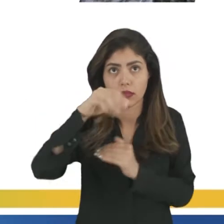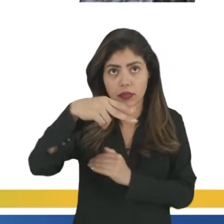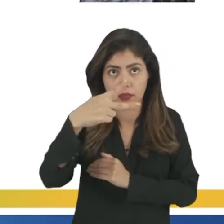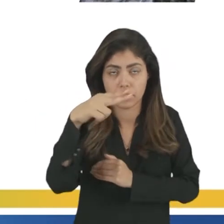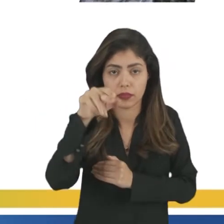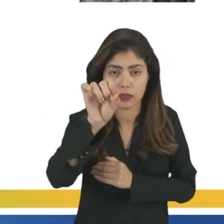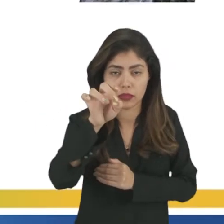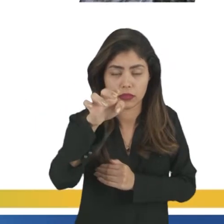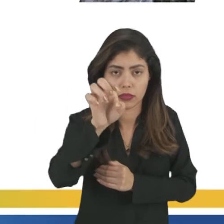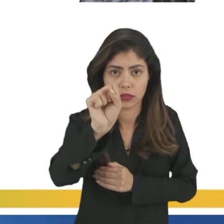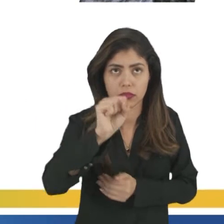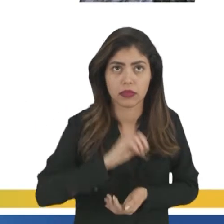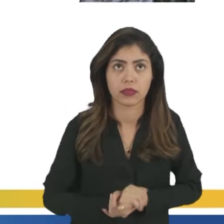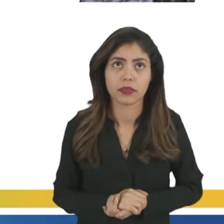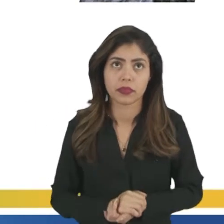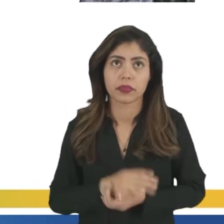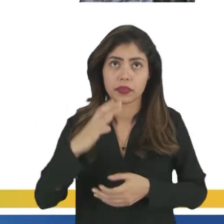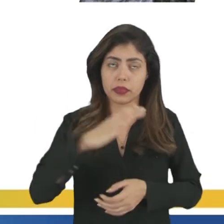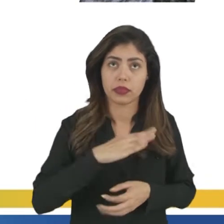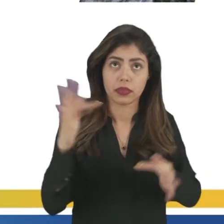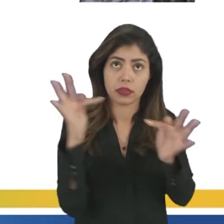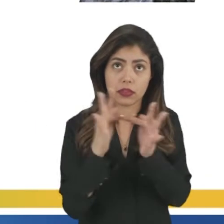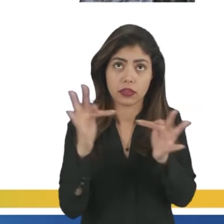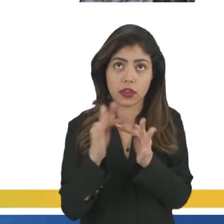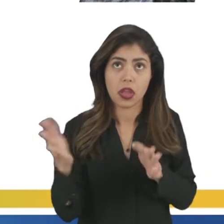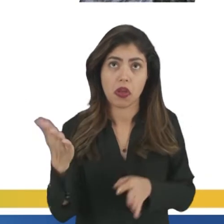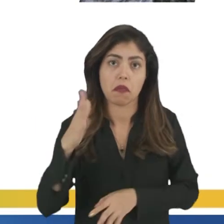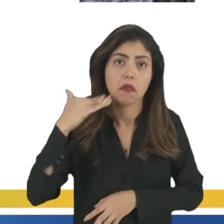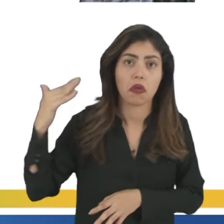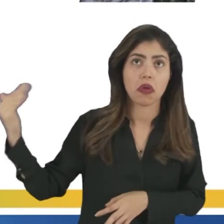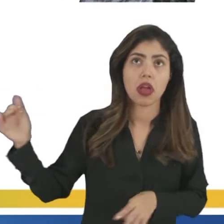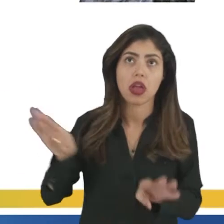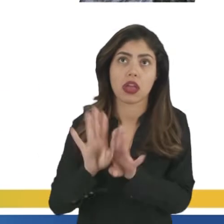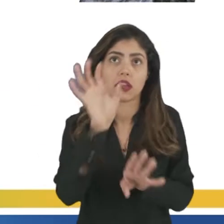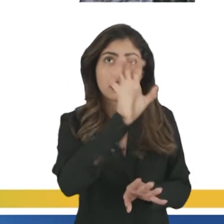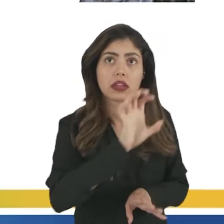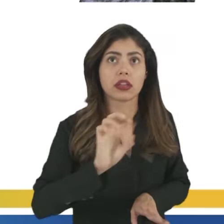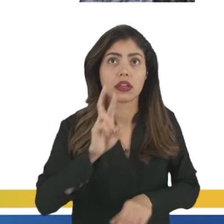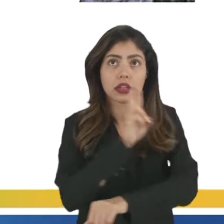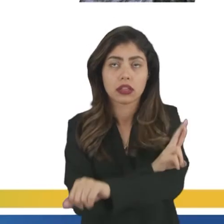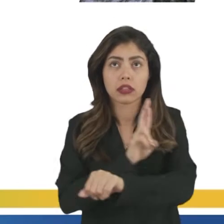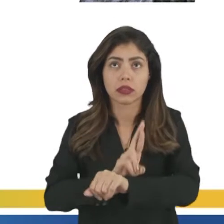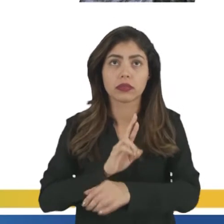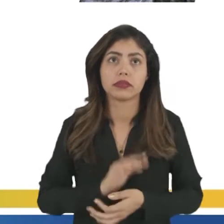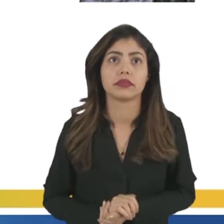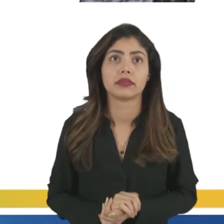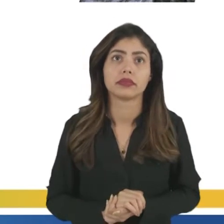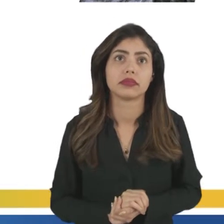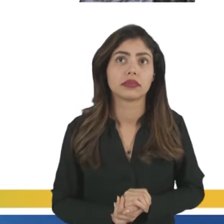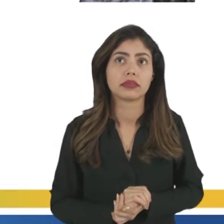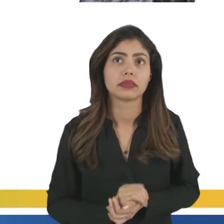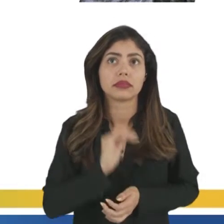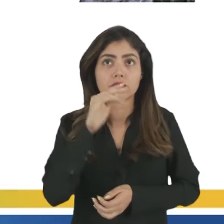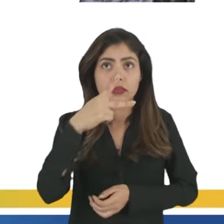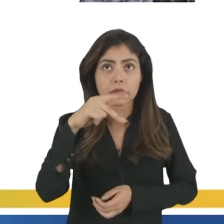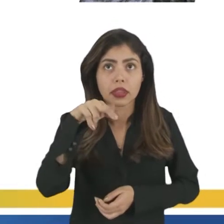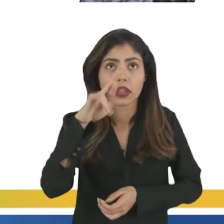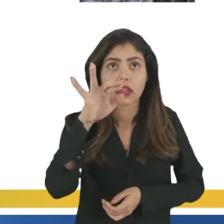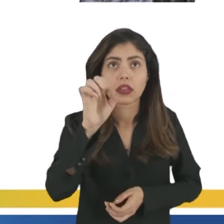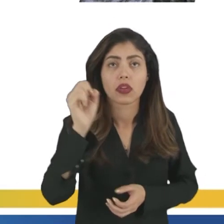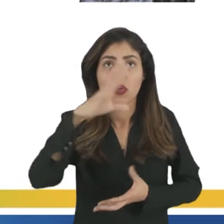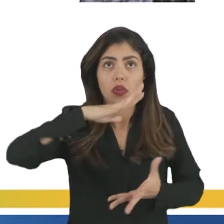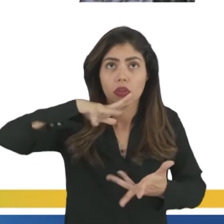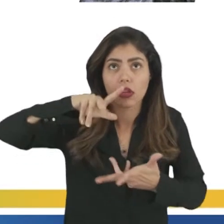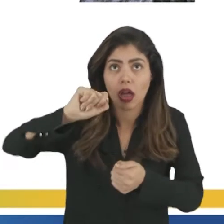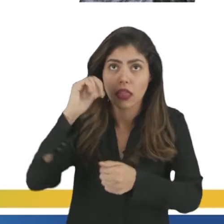camponeses. As cidades fenícias foram famosas por sua religião panteísta, onde o universo